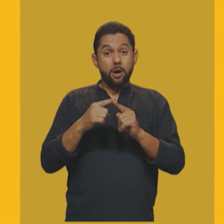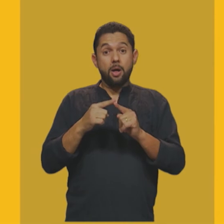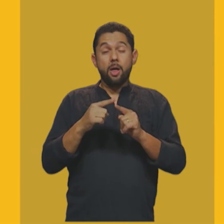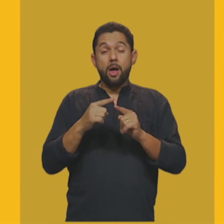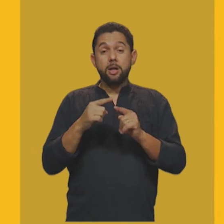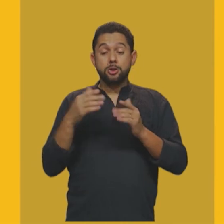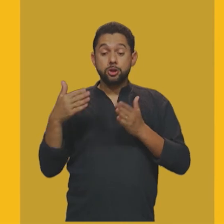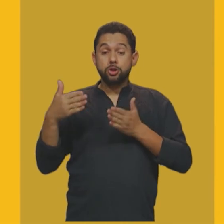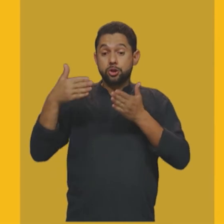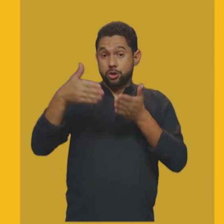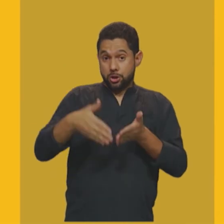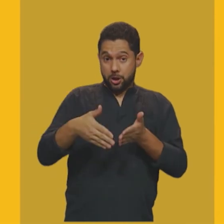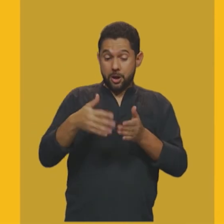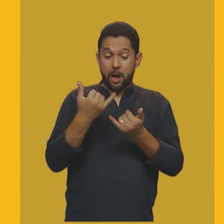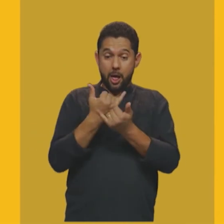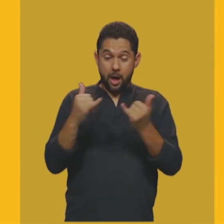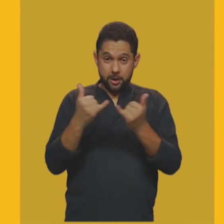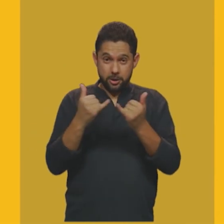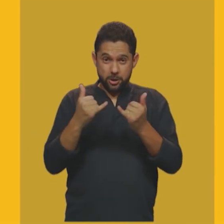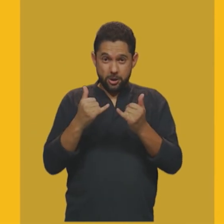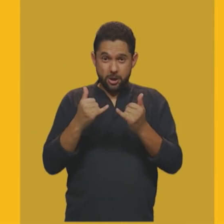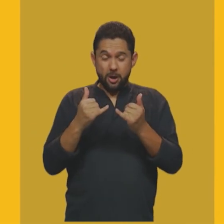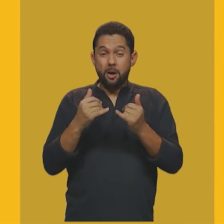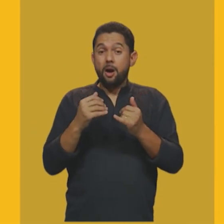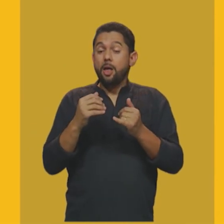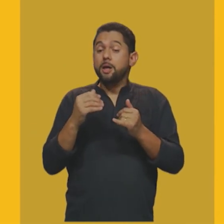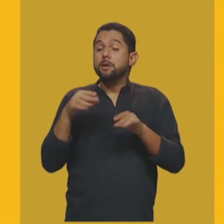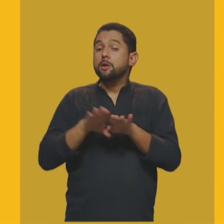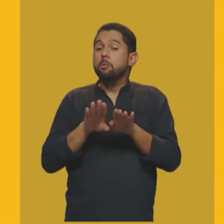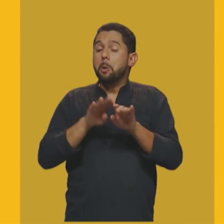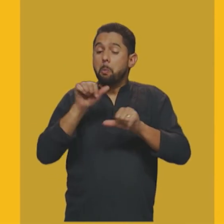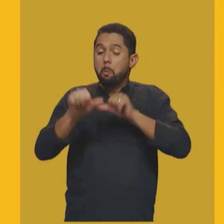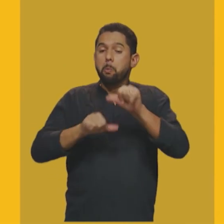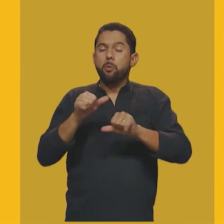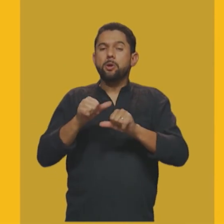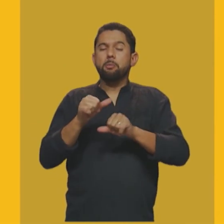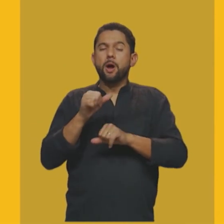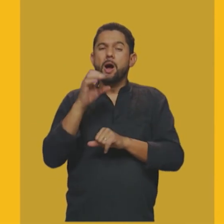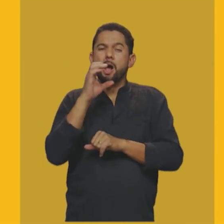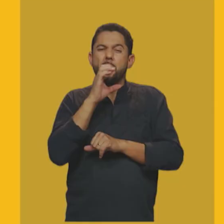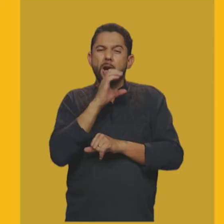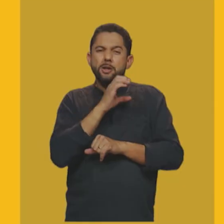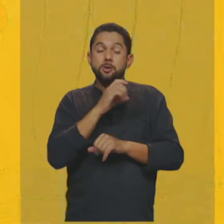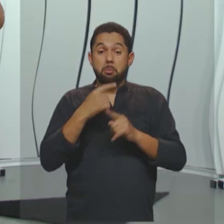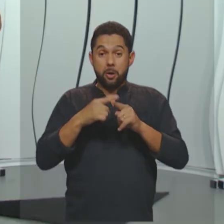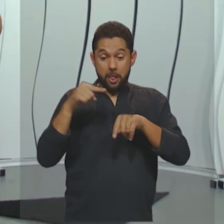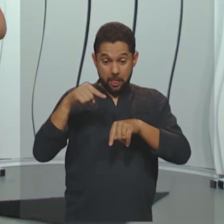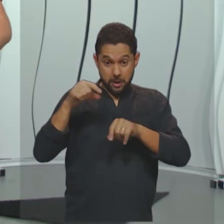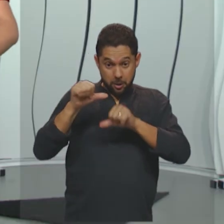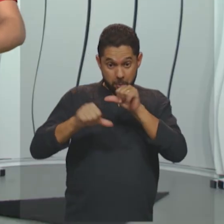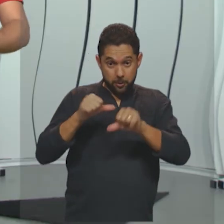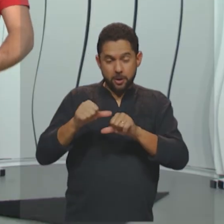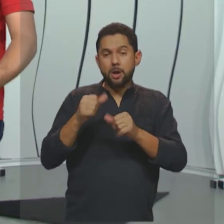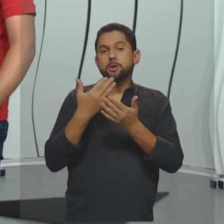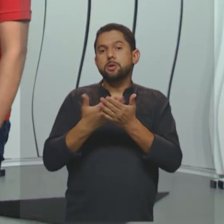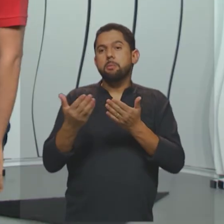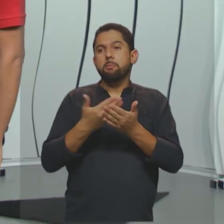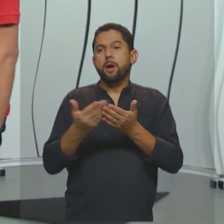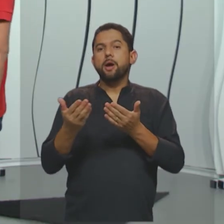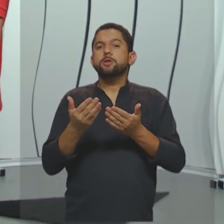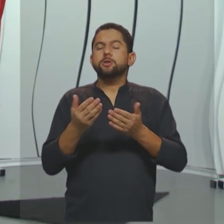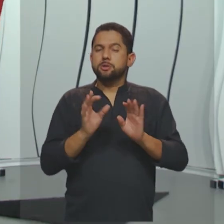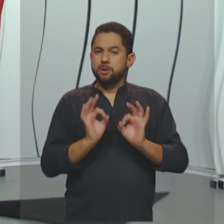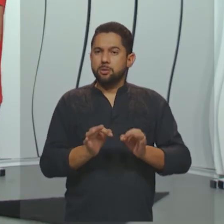energia térmica, ou seja, reduzir o efeito Joule, ok? Porque nas transformações de energia elétrica a gente tem perda de energia em energia